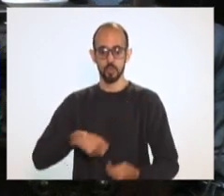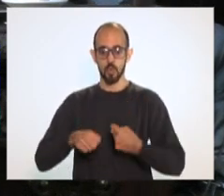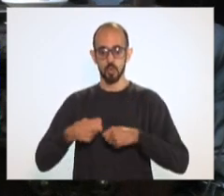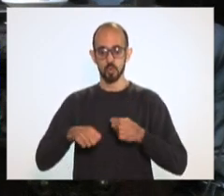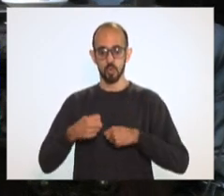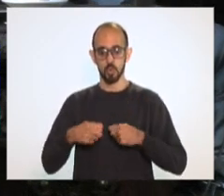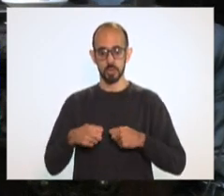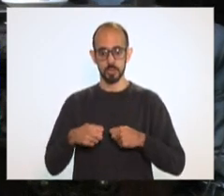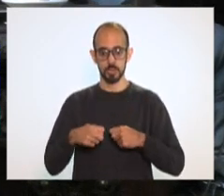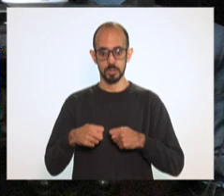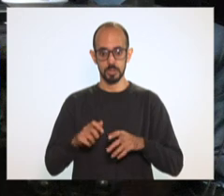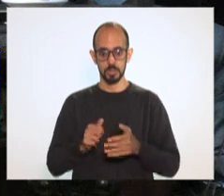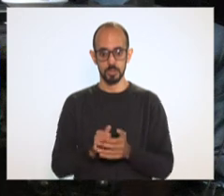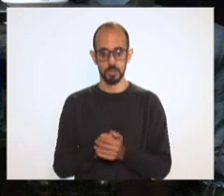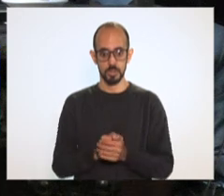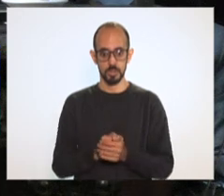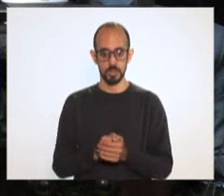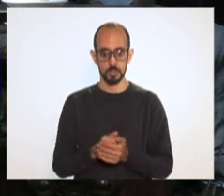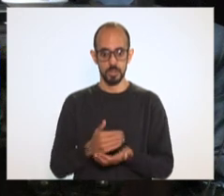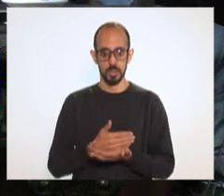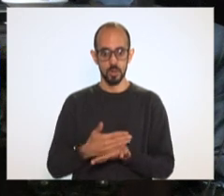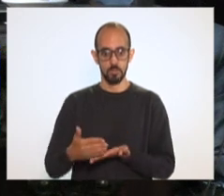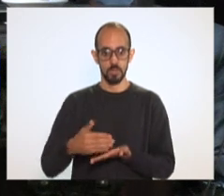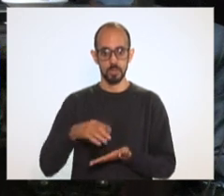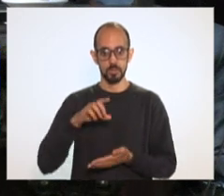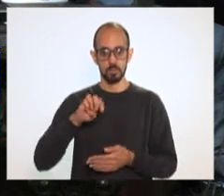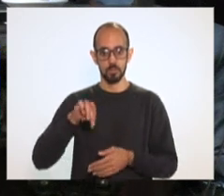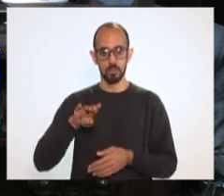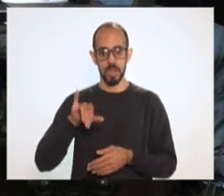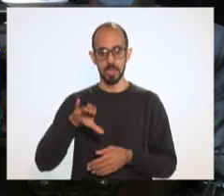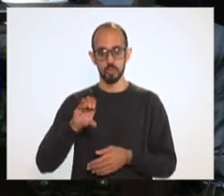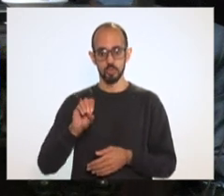Para emitir parecer pela Comissão de Constituição e Justiça, deputado Márcio Pacheco.